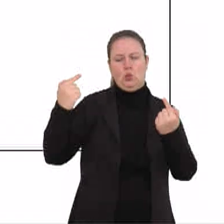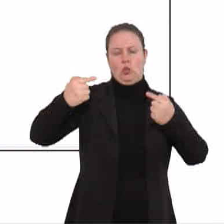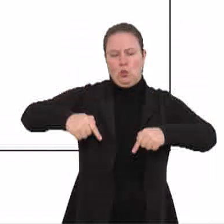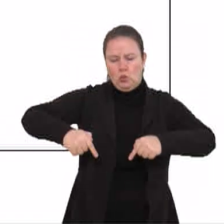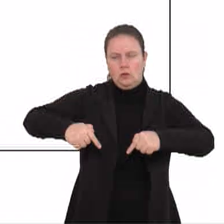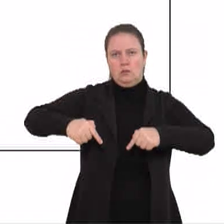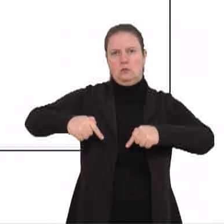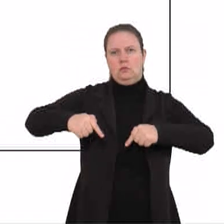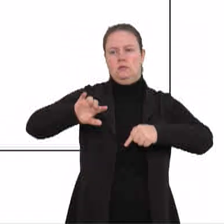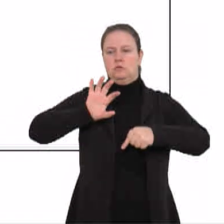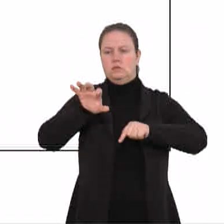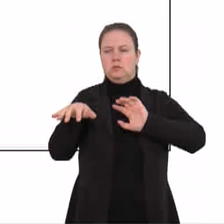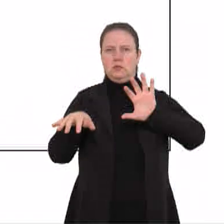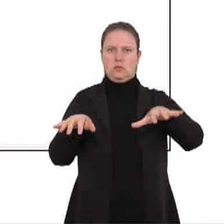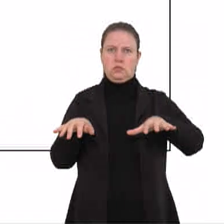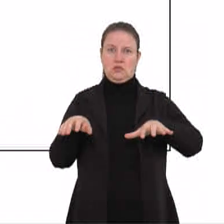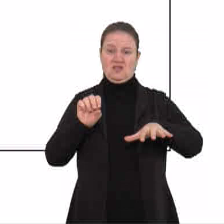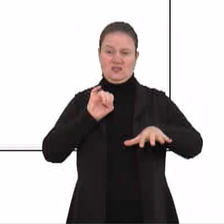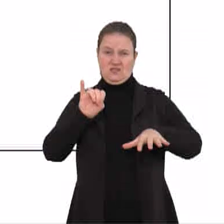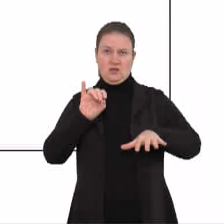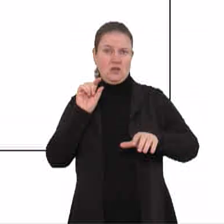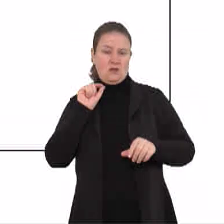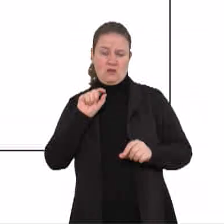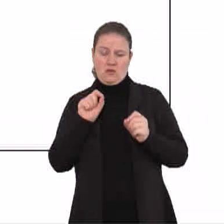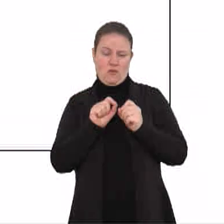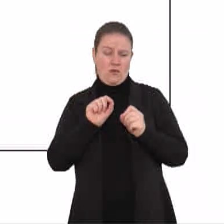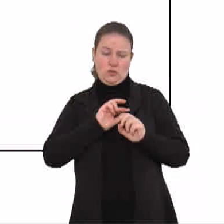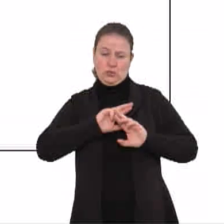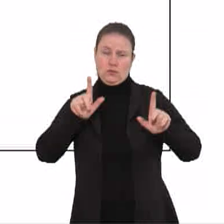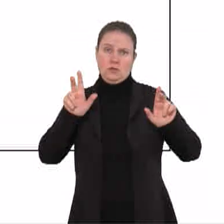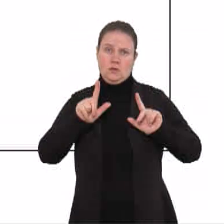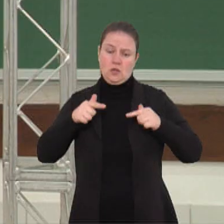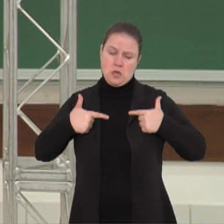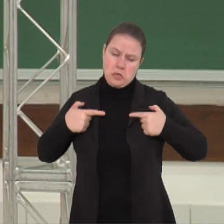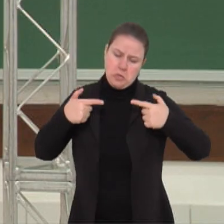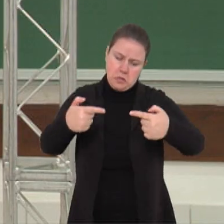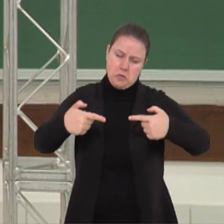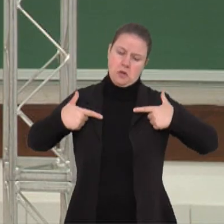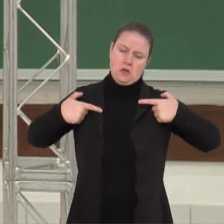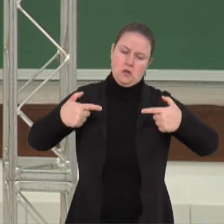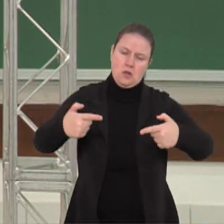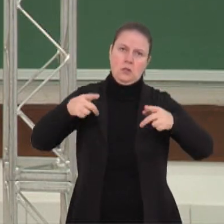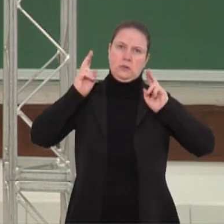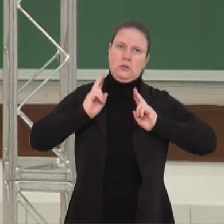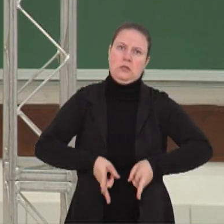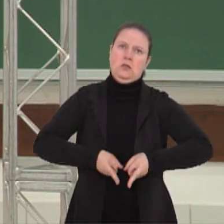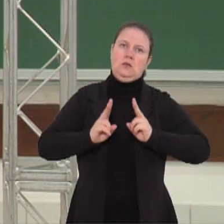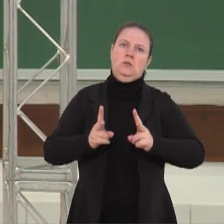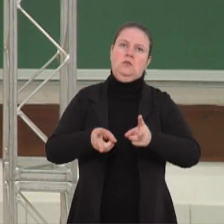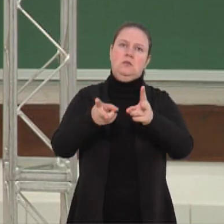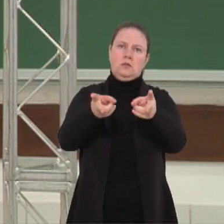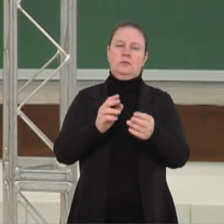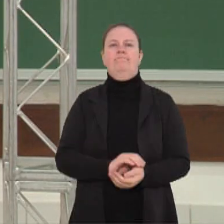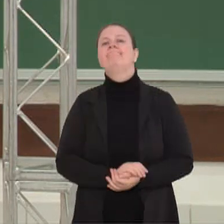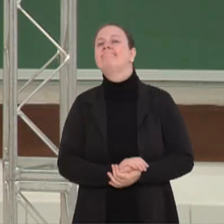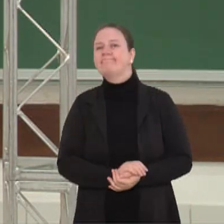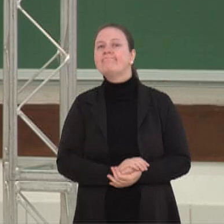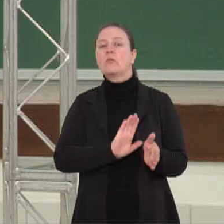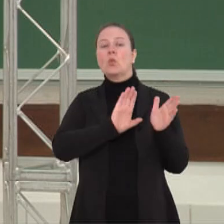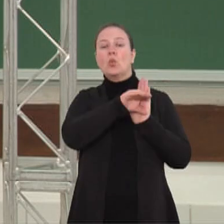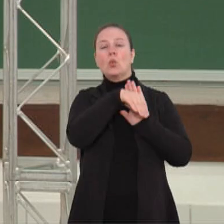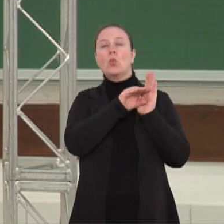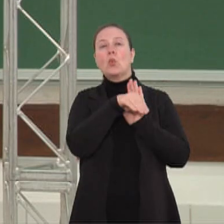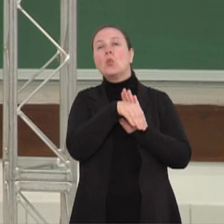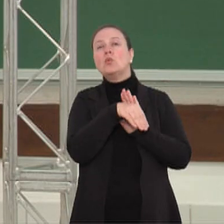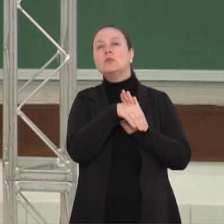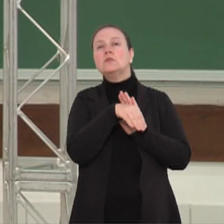não fosse, estaríamos em guerra o tempo todo. Então, olha bem, esse conceito negativo, o Marx